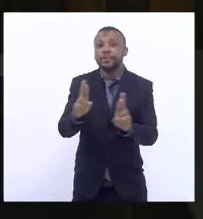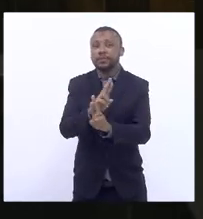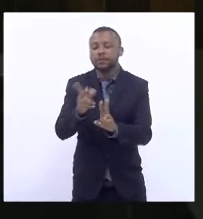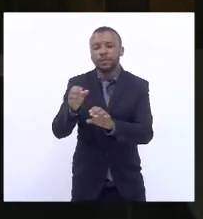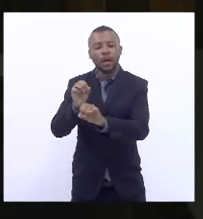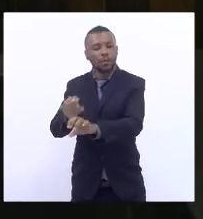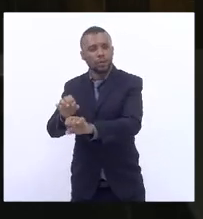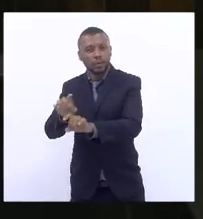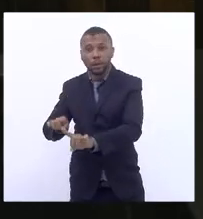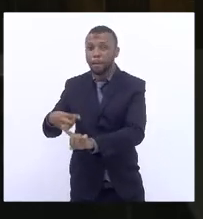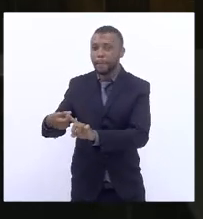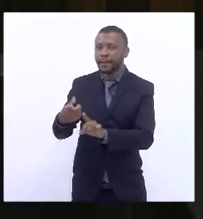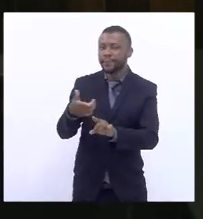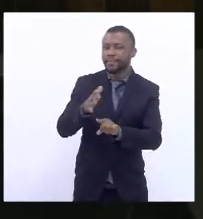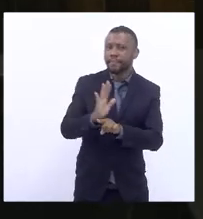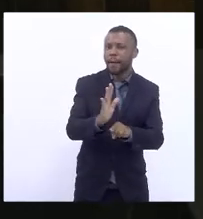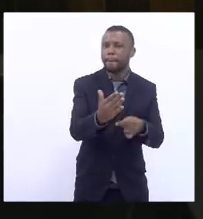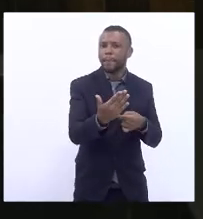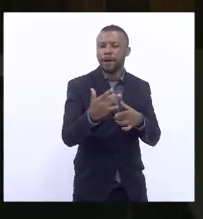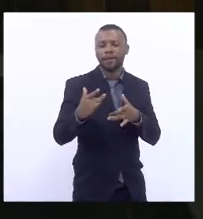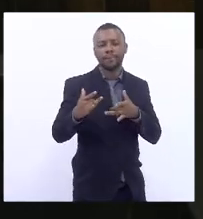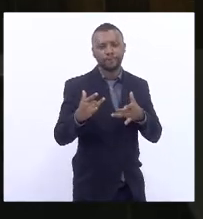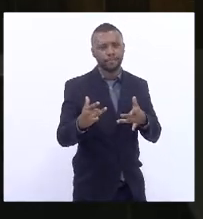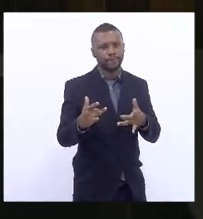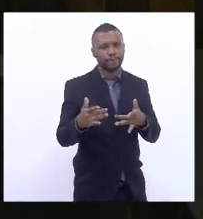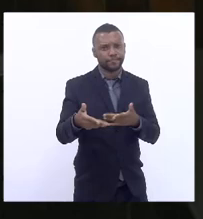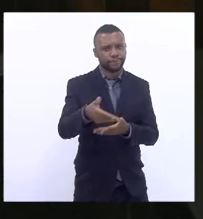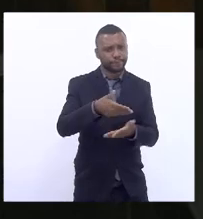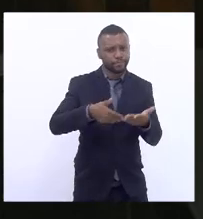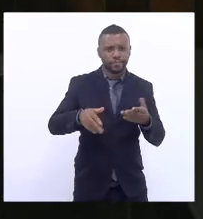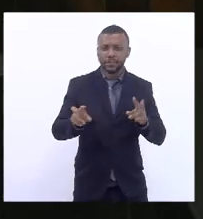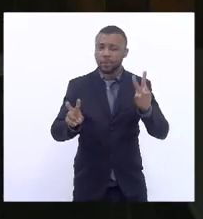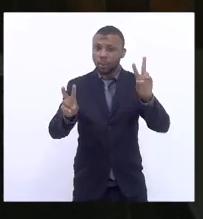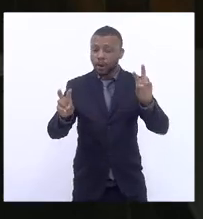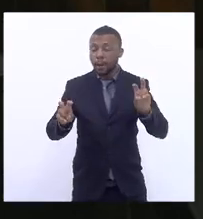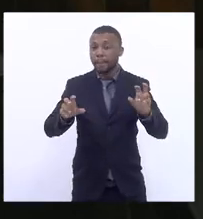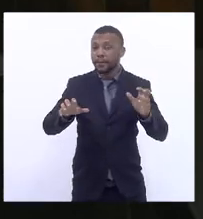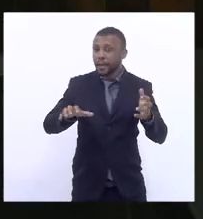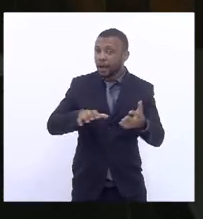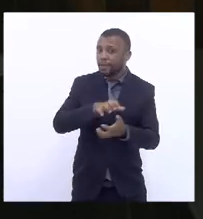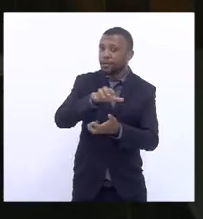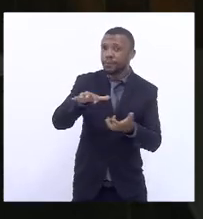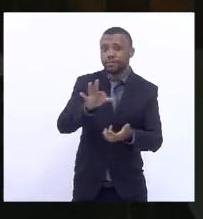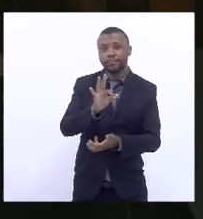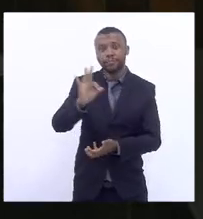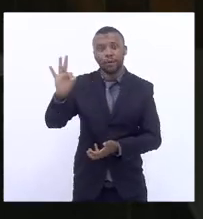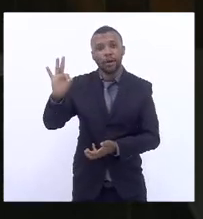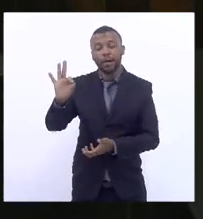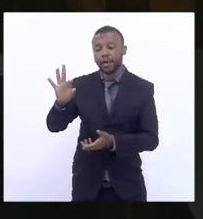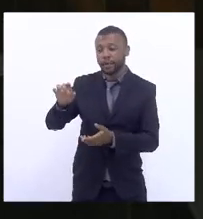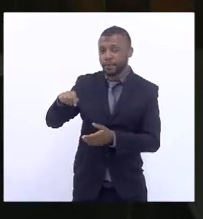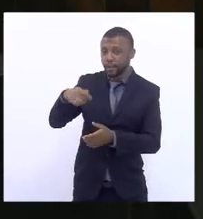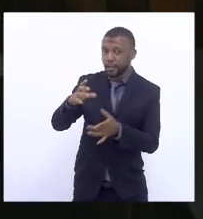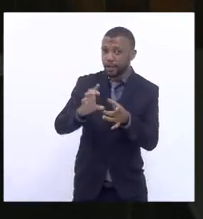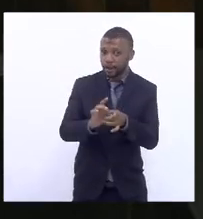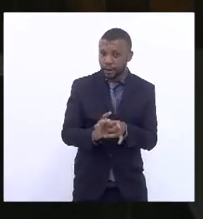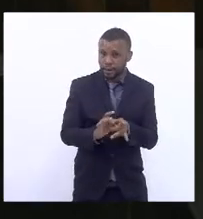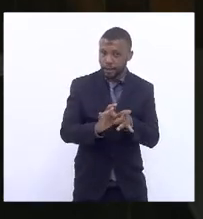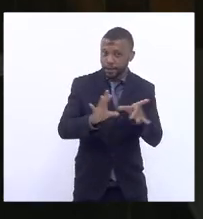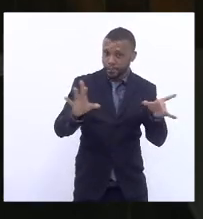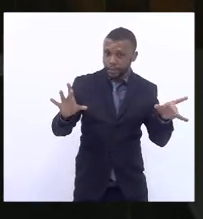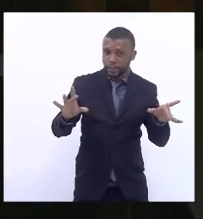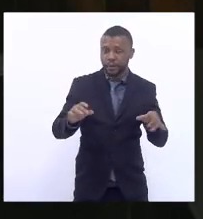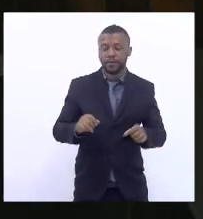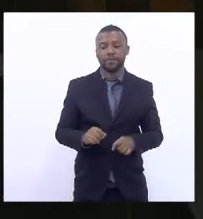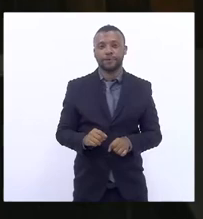fraternidade, eu lembro a vocês que o lema da Revolução Francesa era liberdade,